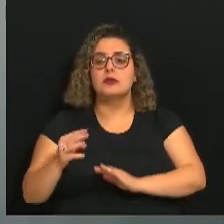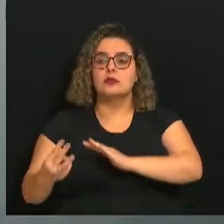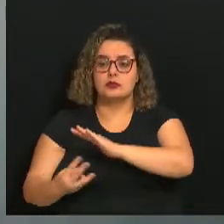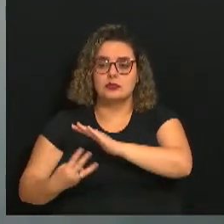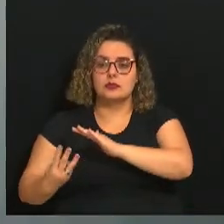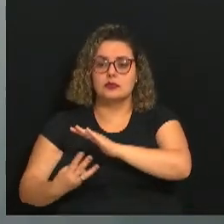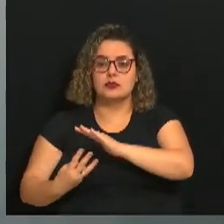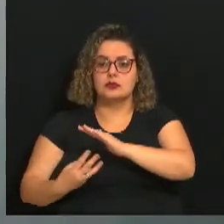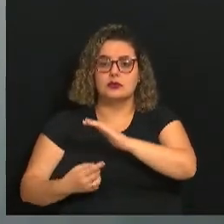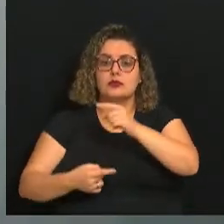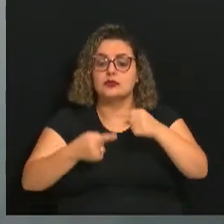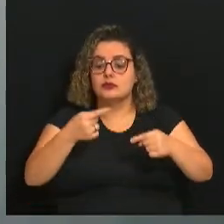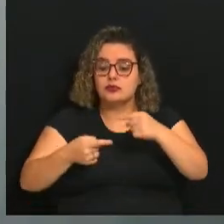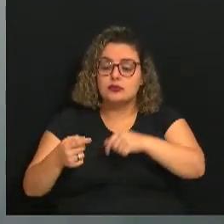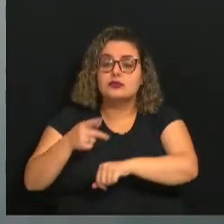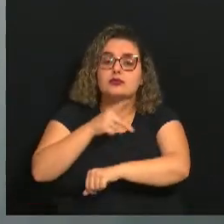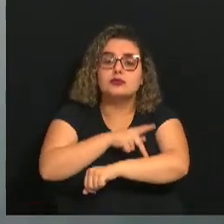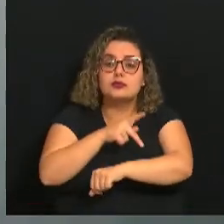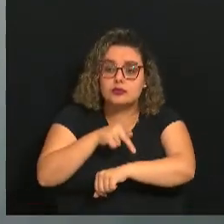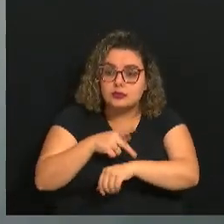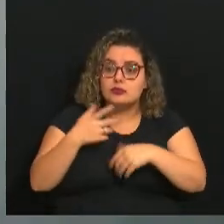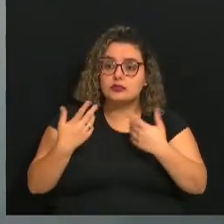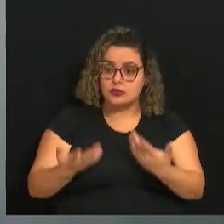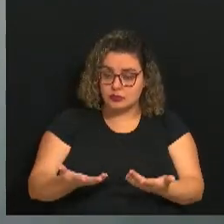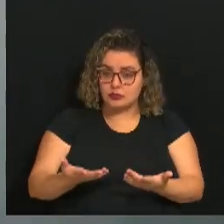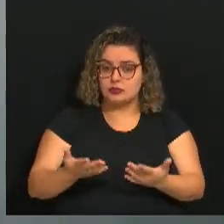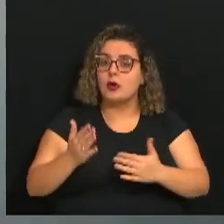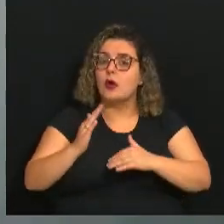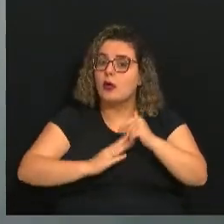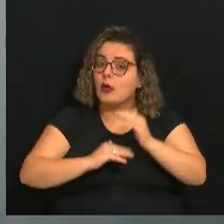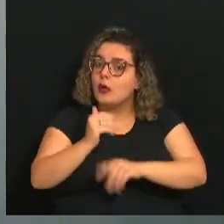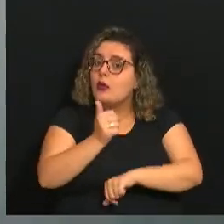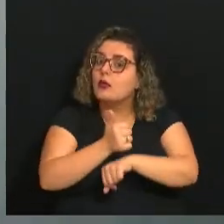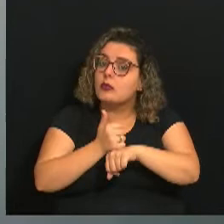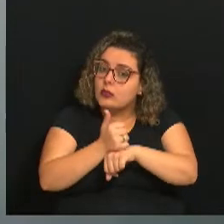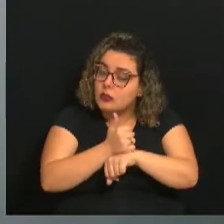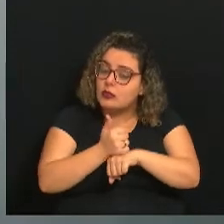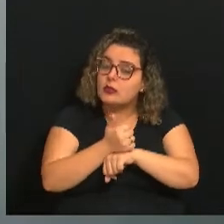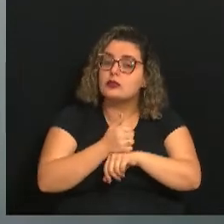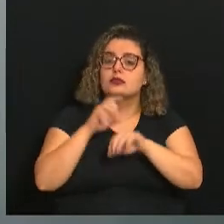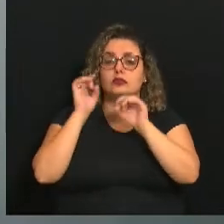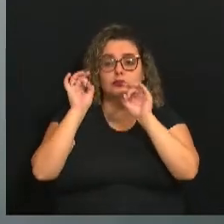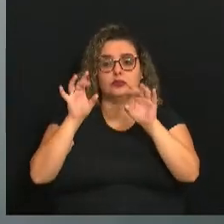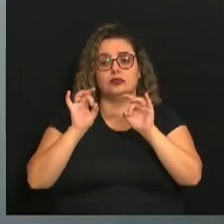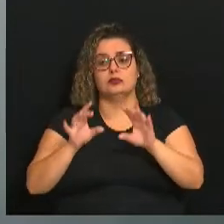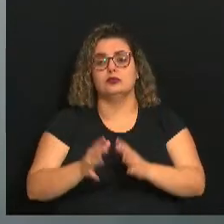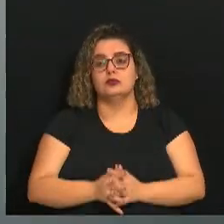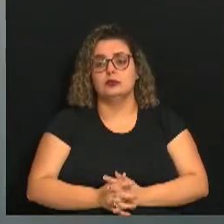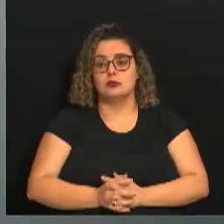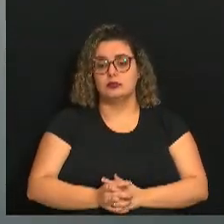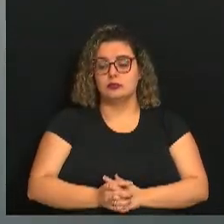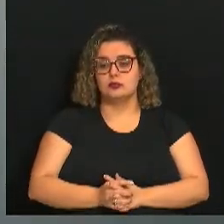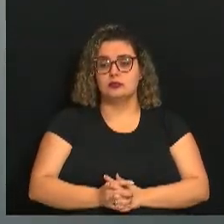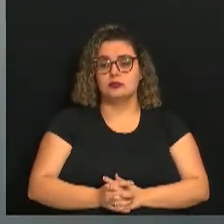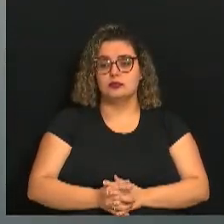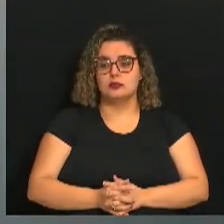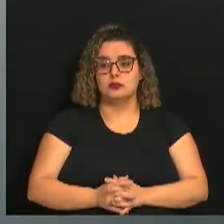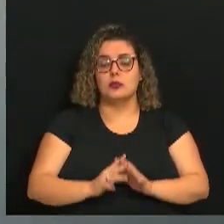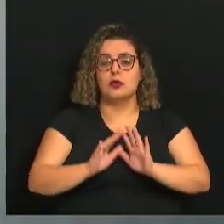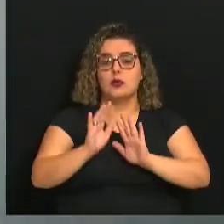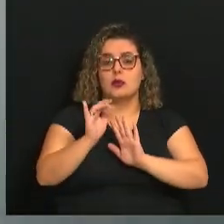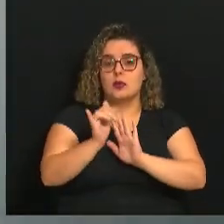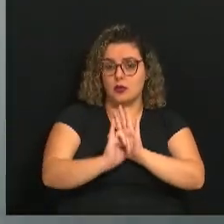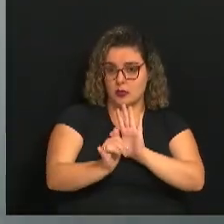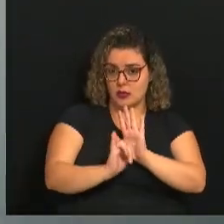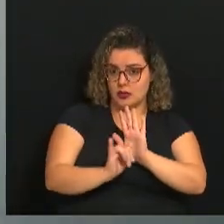discute pedagogicamente com essas pessoas, com os profissionais de educação especial. Primeiro, um edital em que